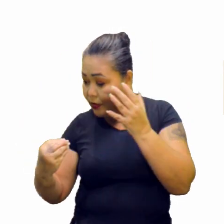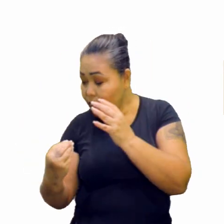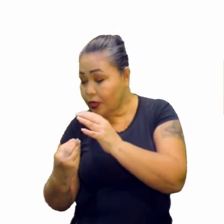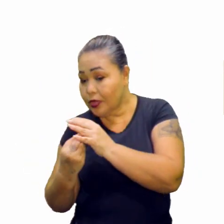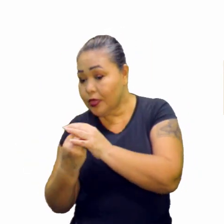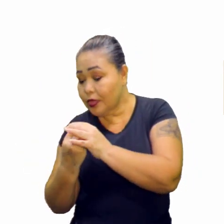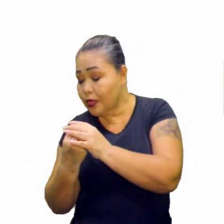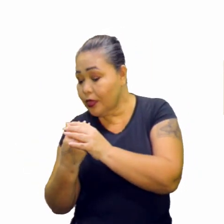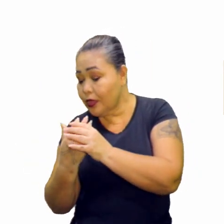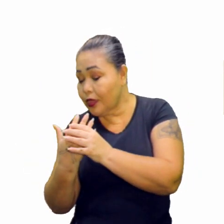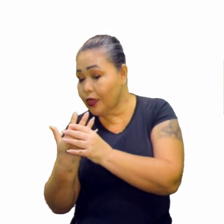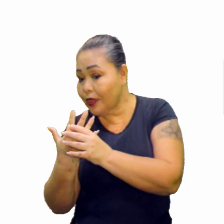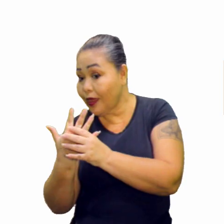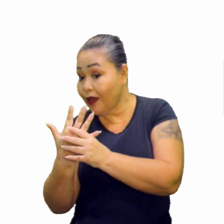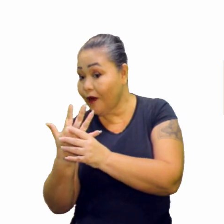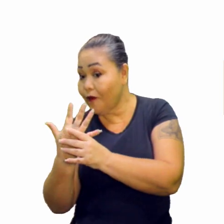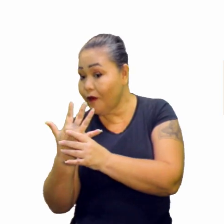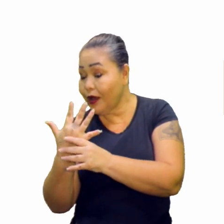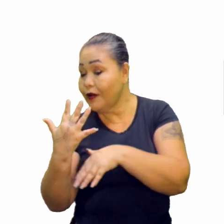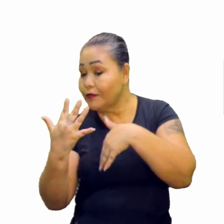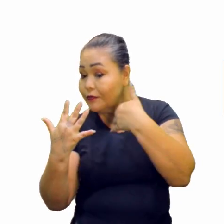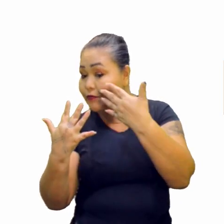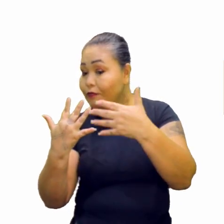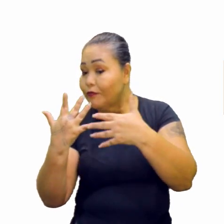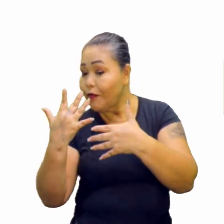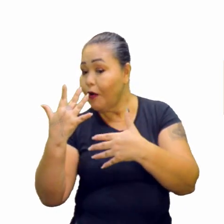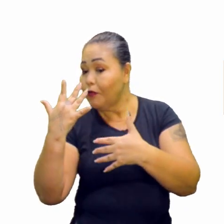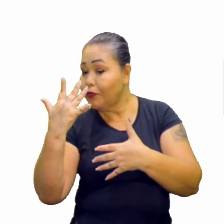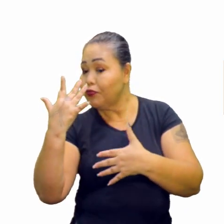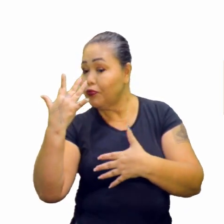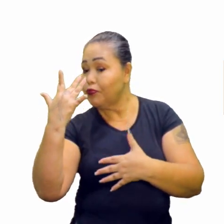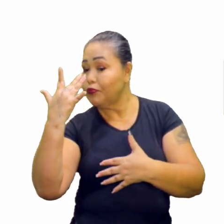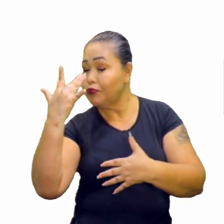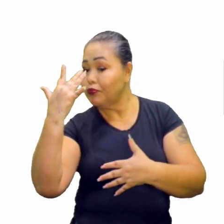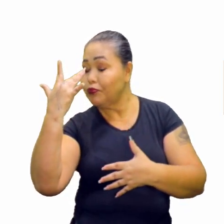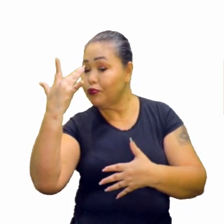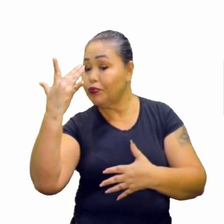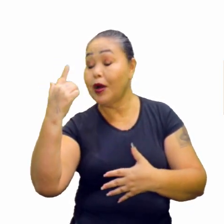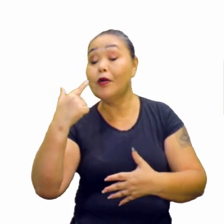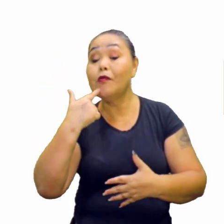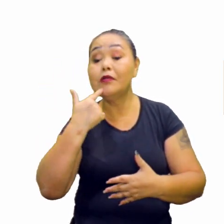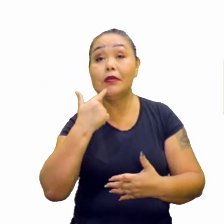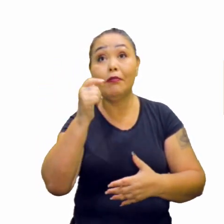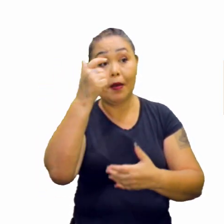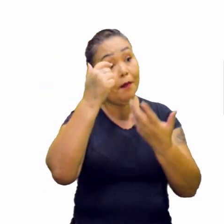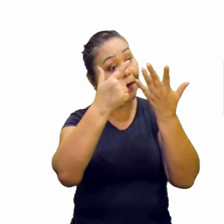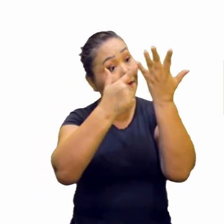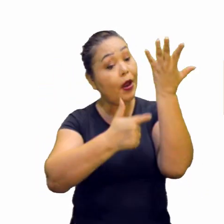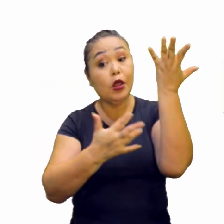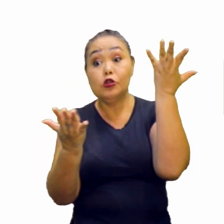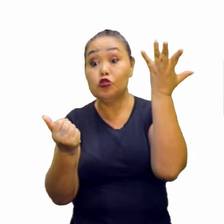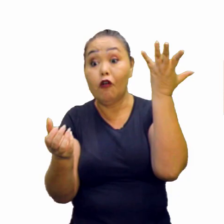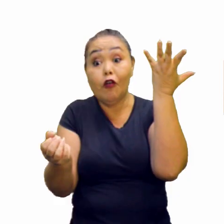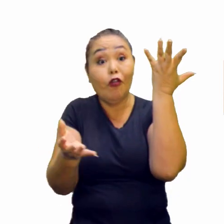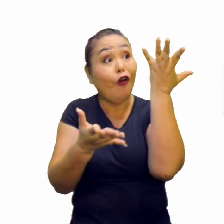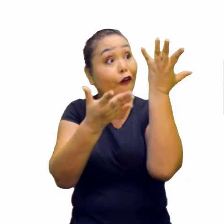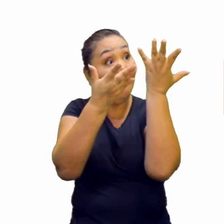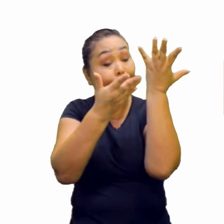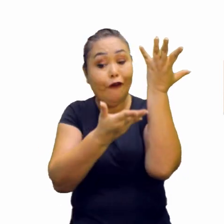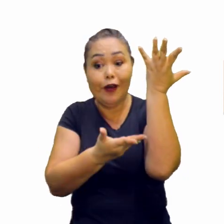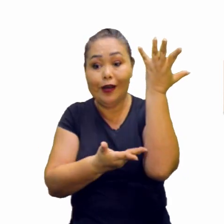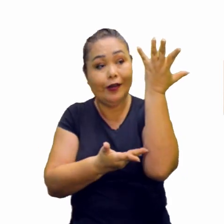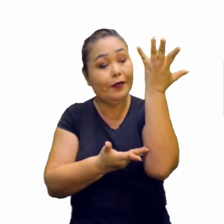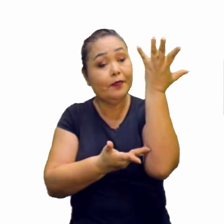o potencial. Quando você tem uma planta jovem, nova, ela começa a